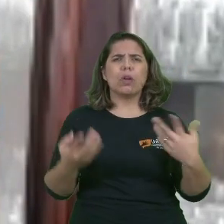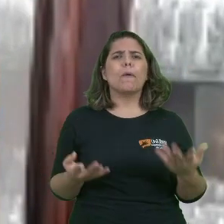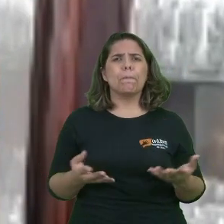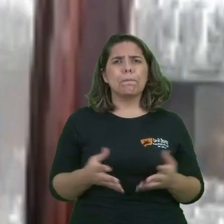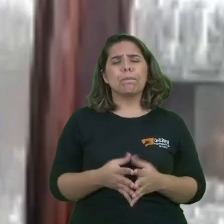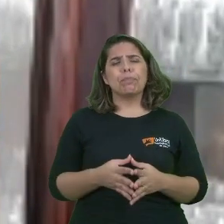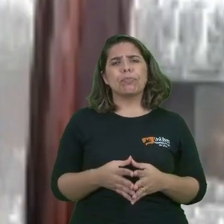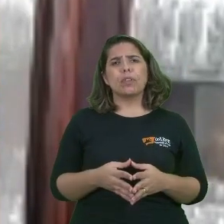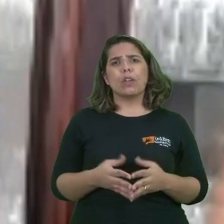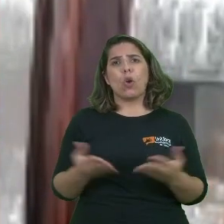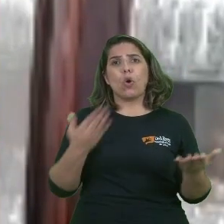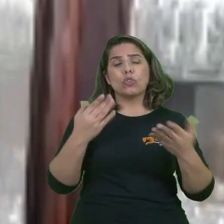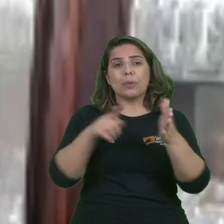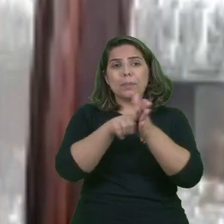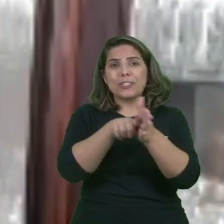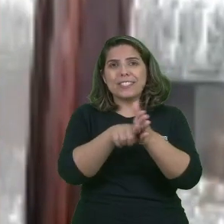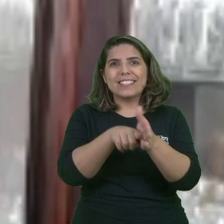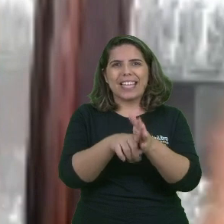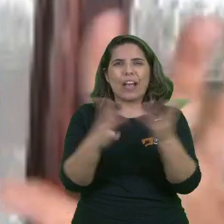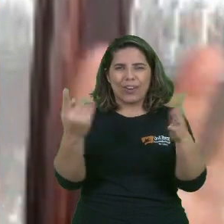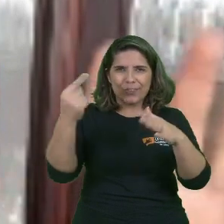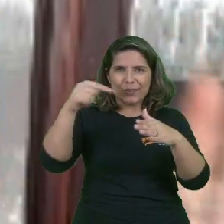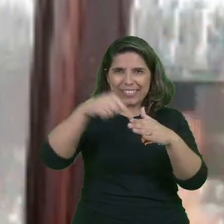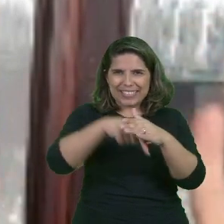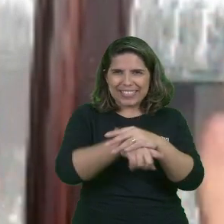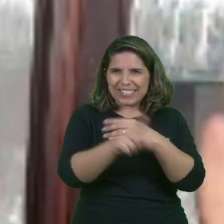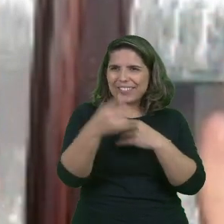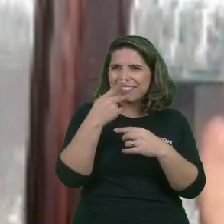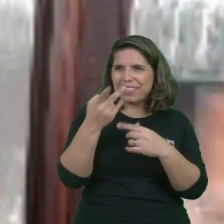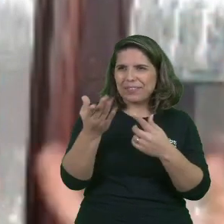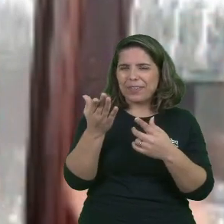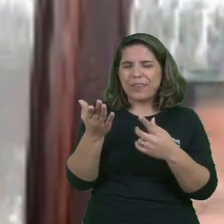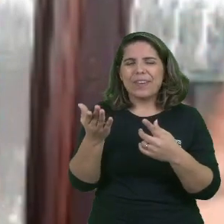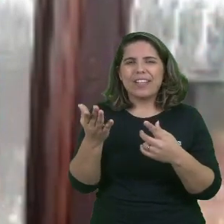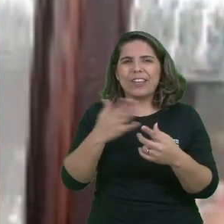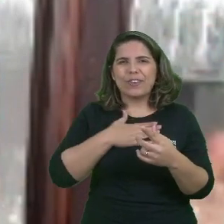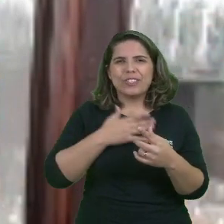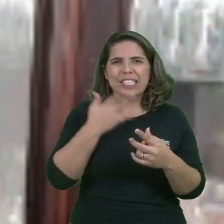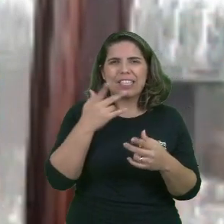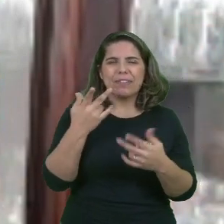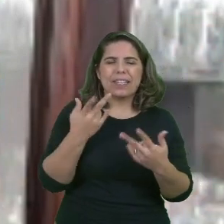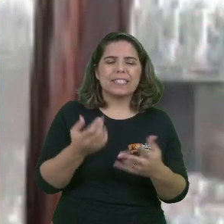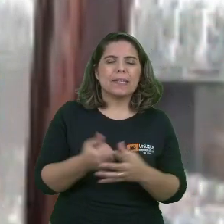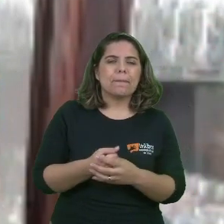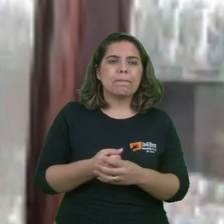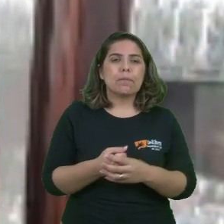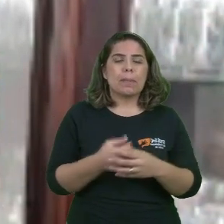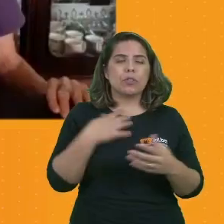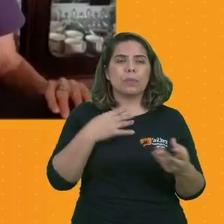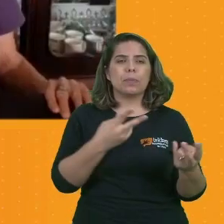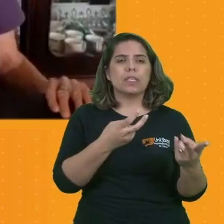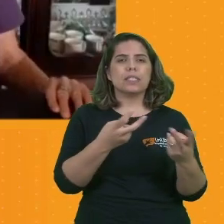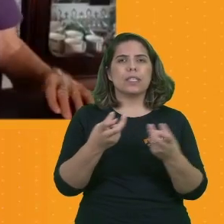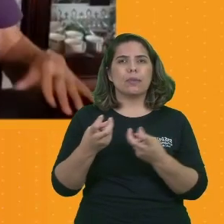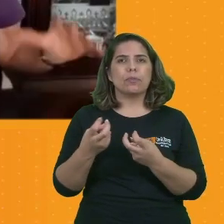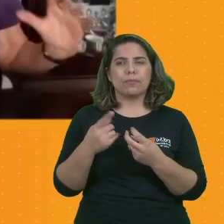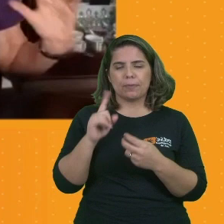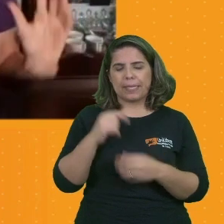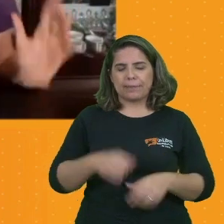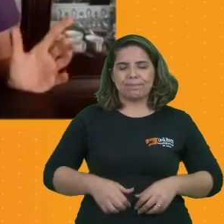o que hoje a pesquisa agora eu tô entrando naquilo que você gostaria muito vez